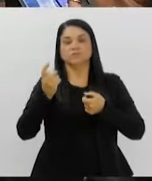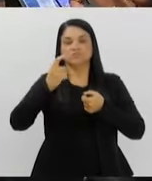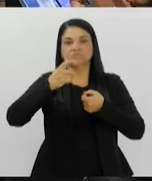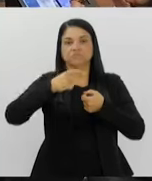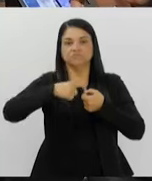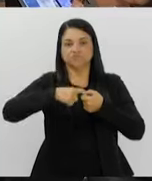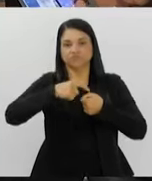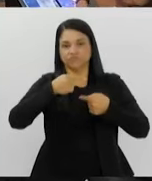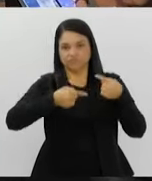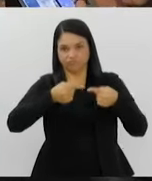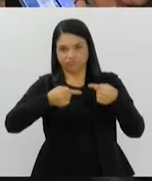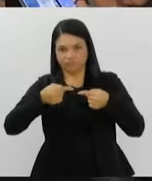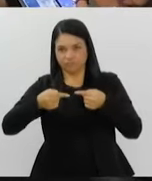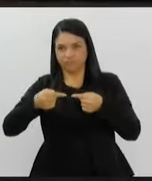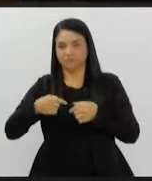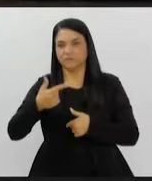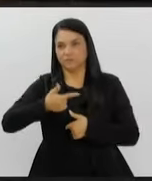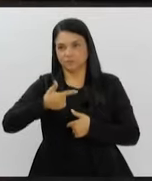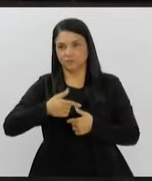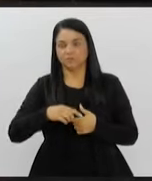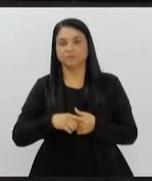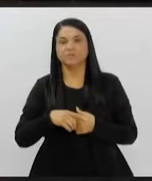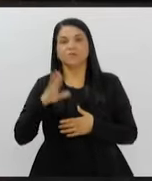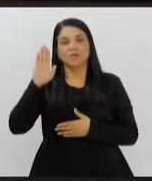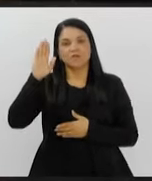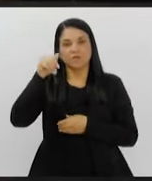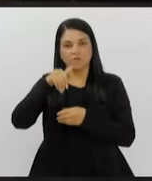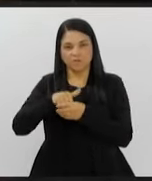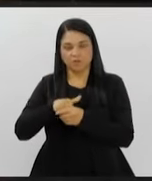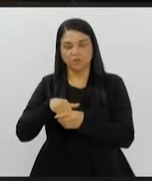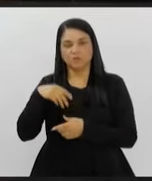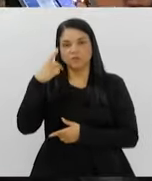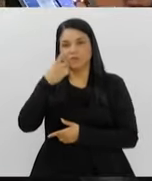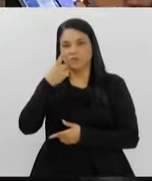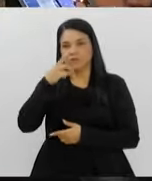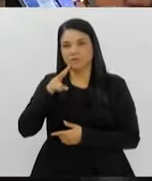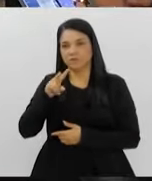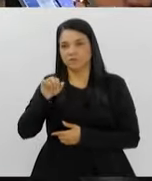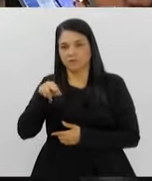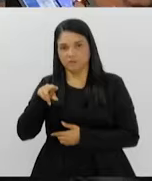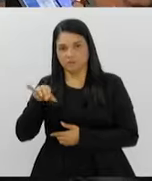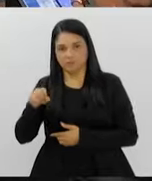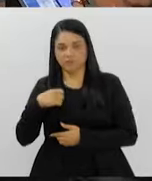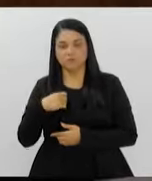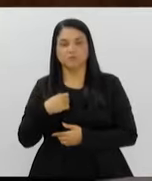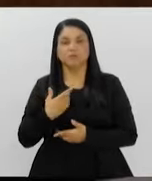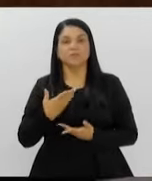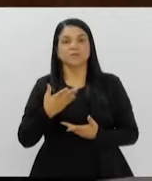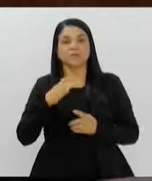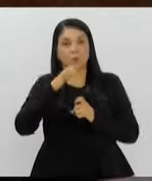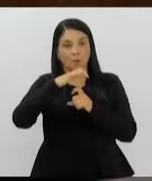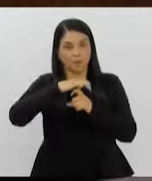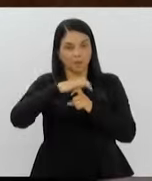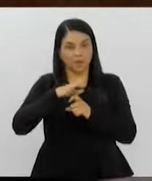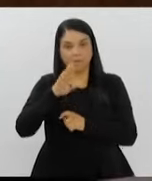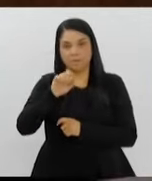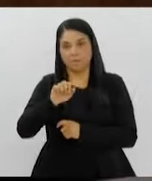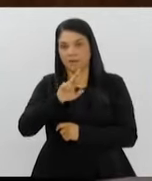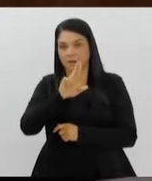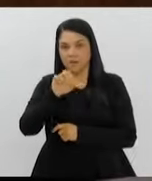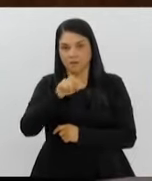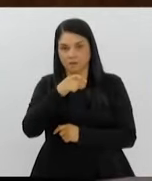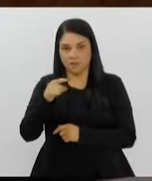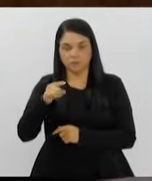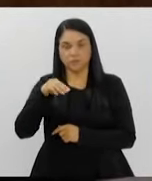para declarar voto rapidamente. Deputado Vinícius Cozzolino, para declarar declaração de voto. Senhor presidente, o Parque Barão de Mauá, que